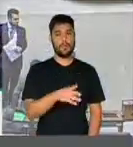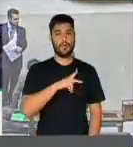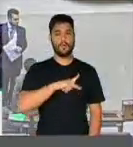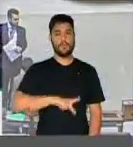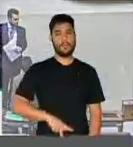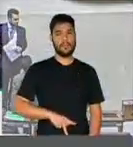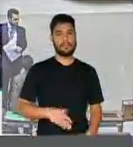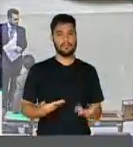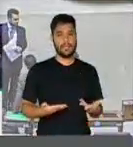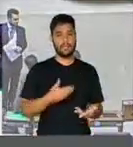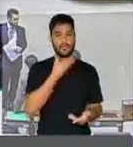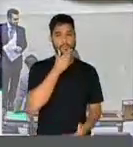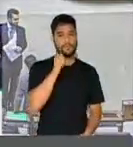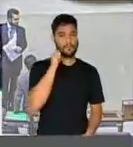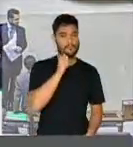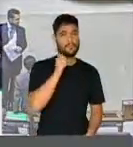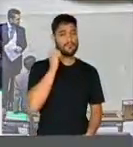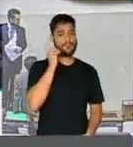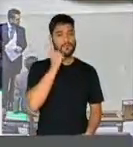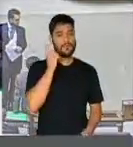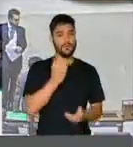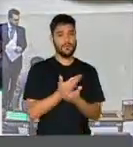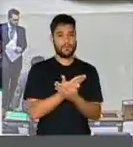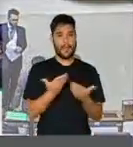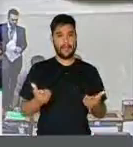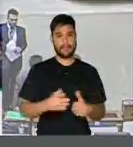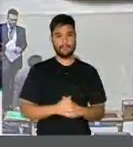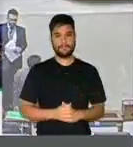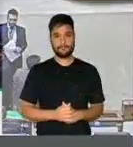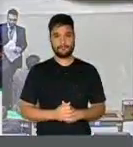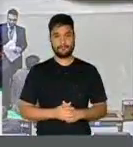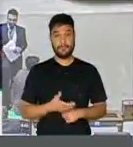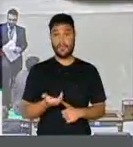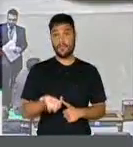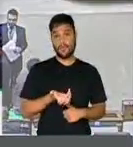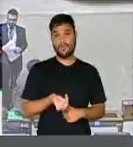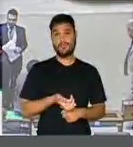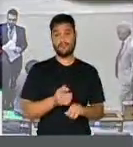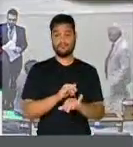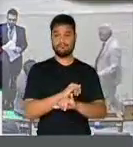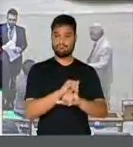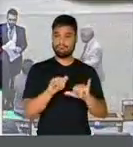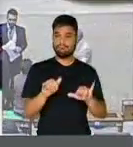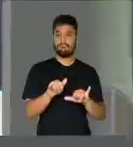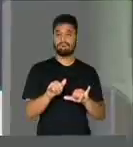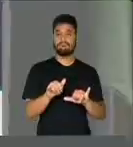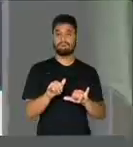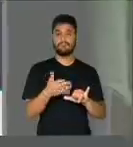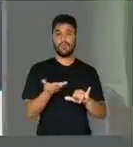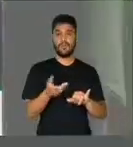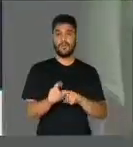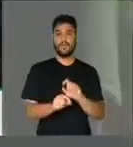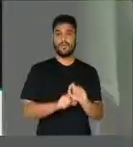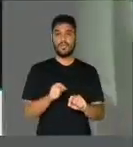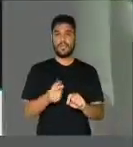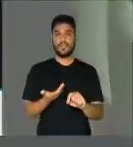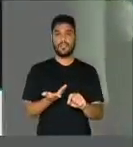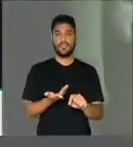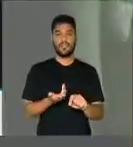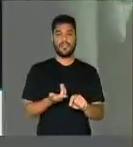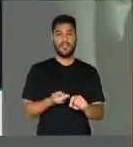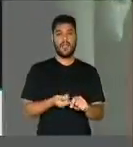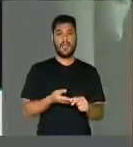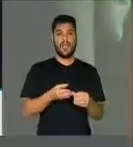senhor presidente, senhoras e senhores parlamentares. Primeiro destacar o atropelo havido